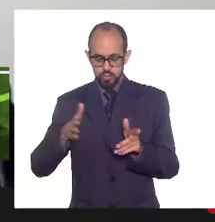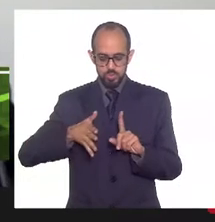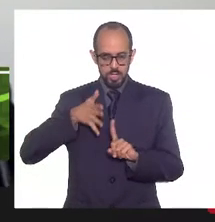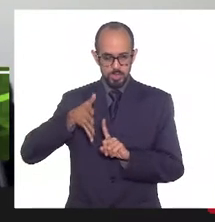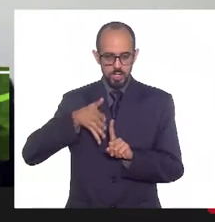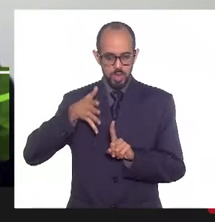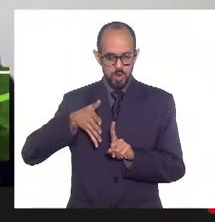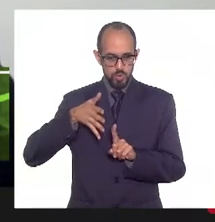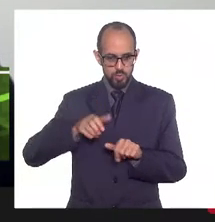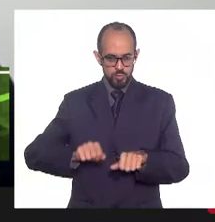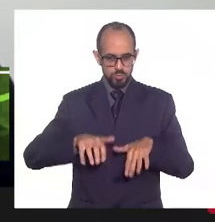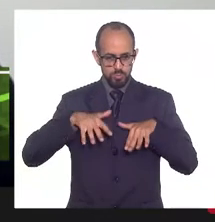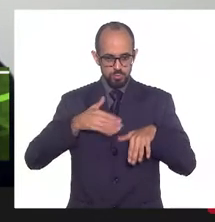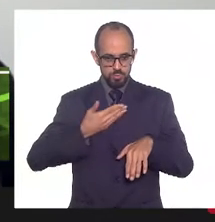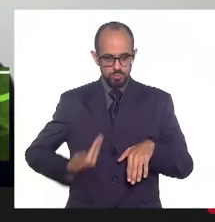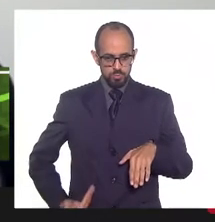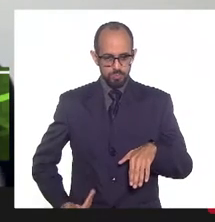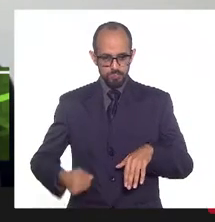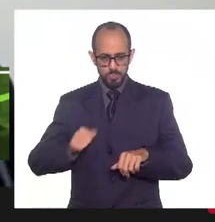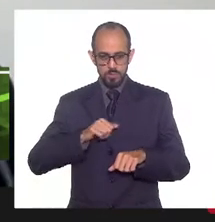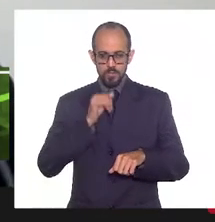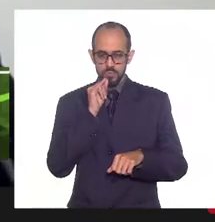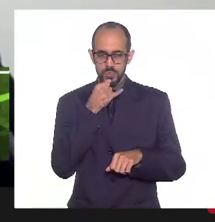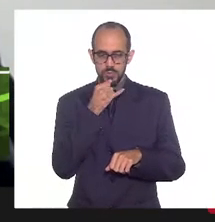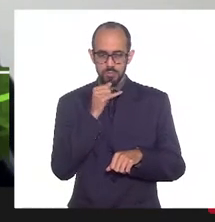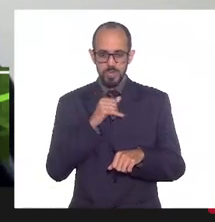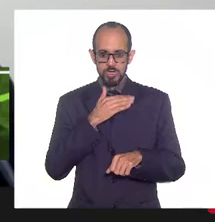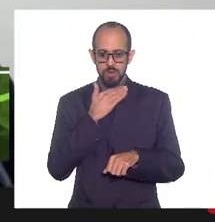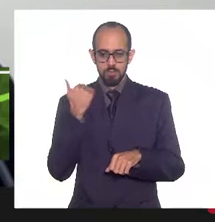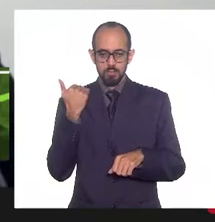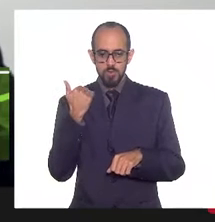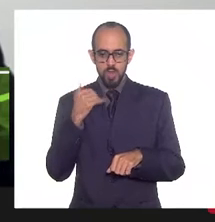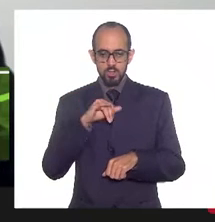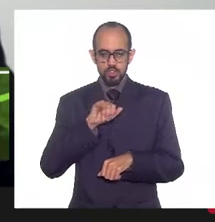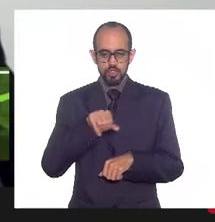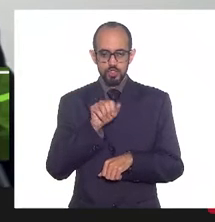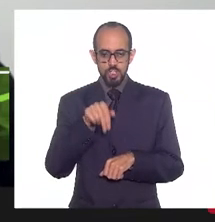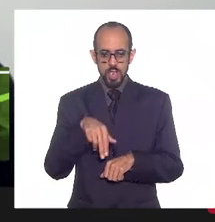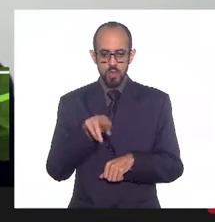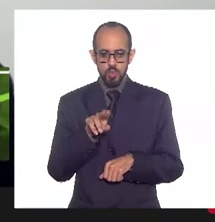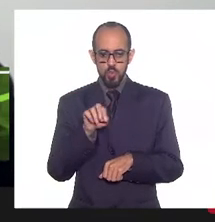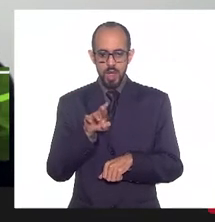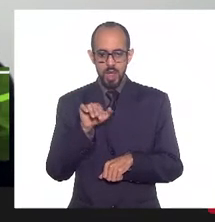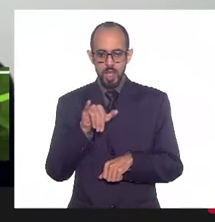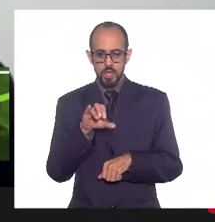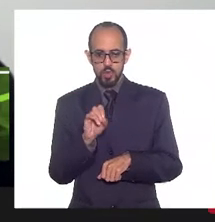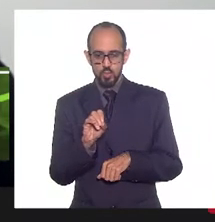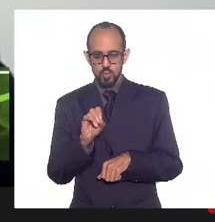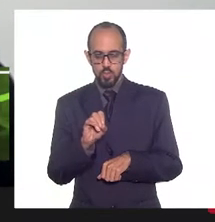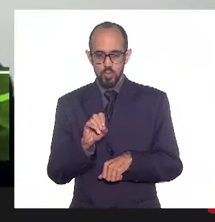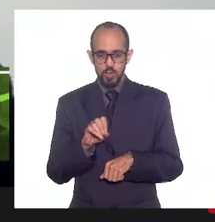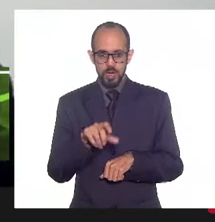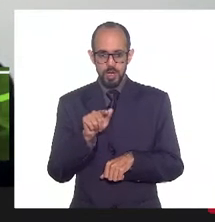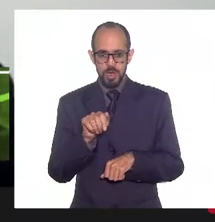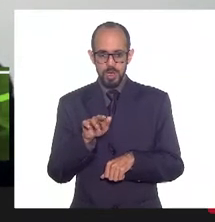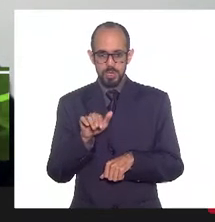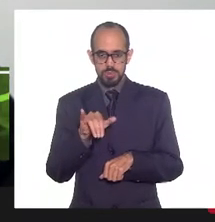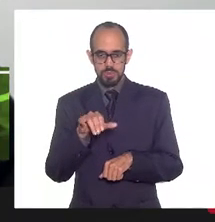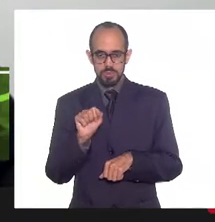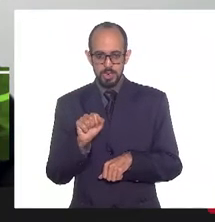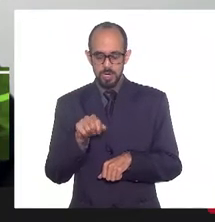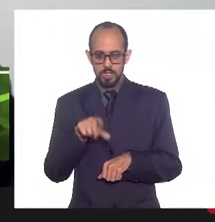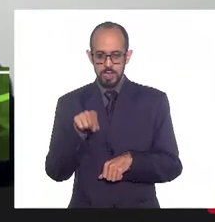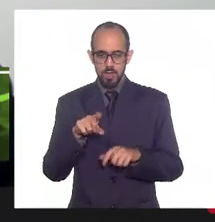a morte por Covid do Januário Garcia o Janu importante fotógrafo popular